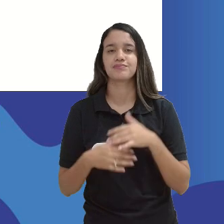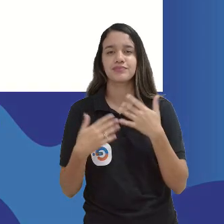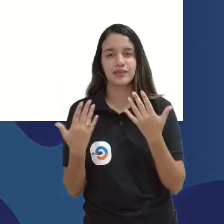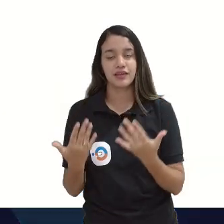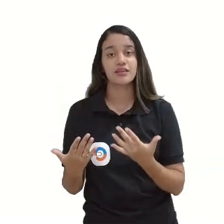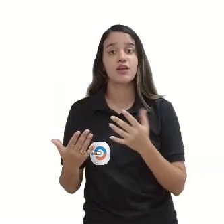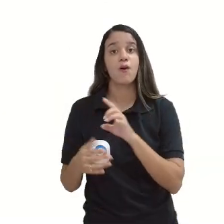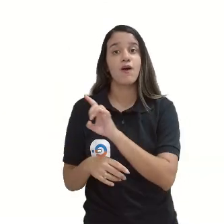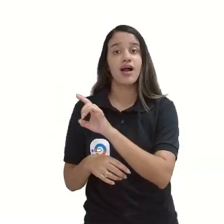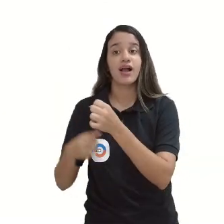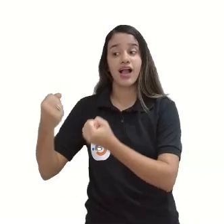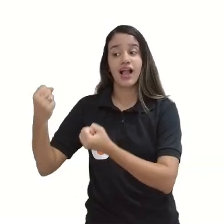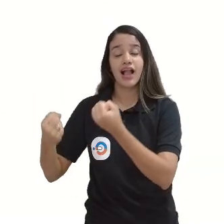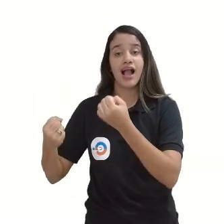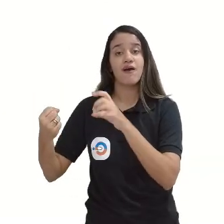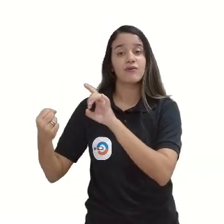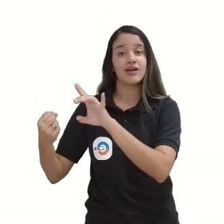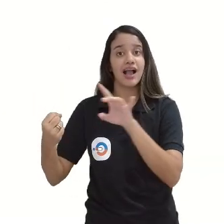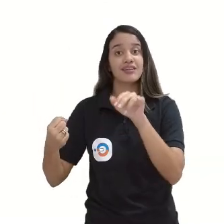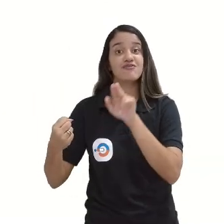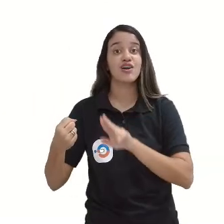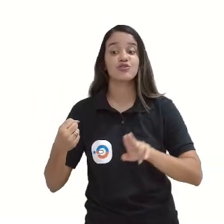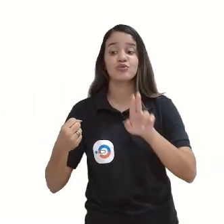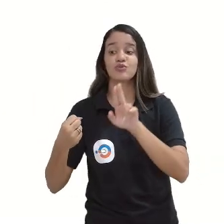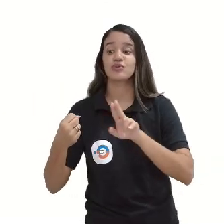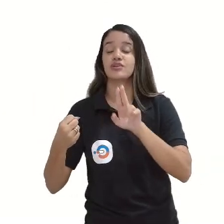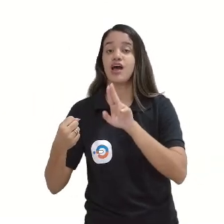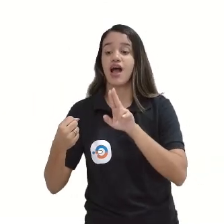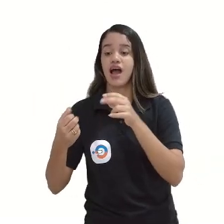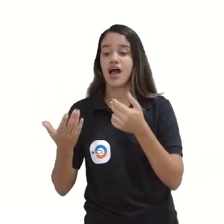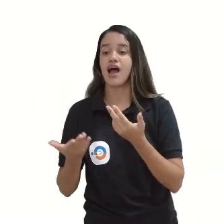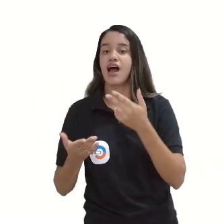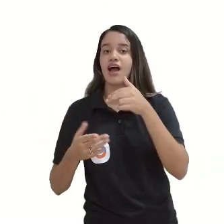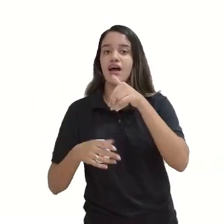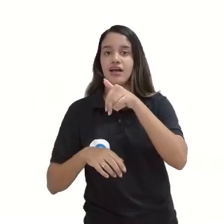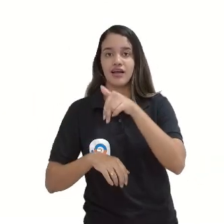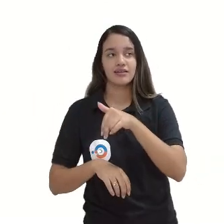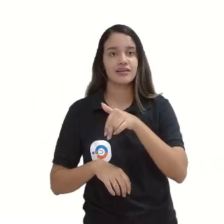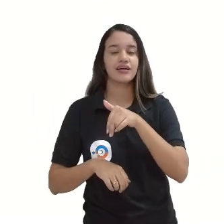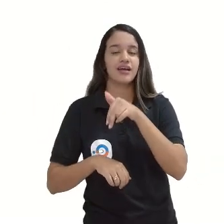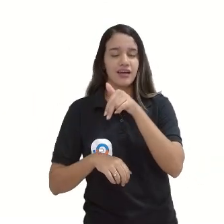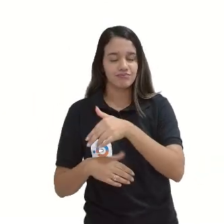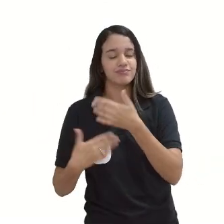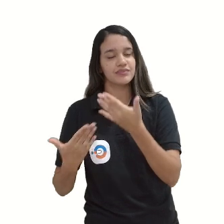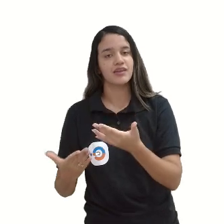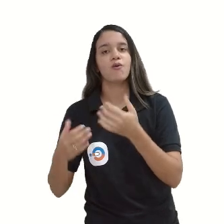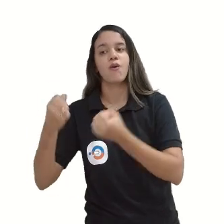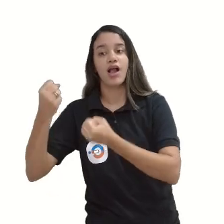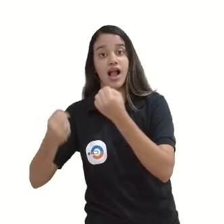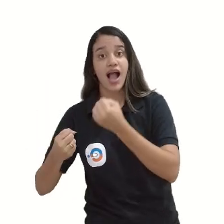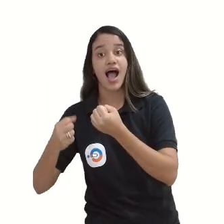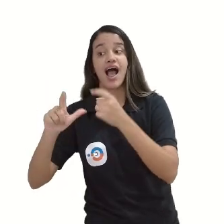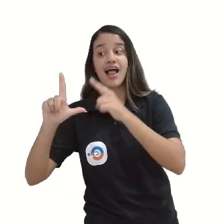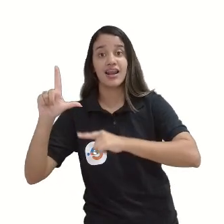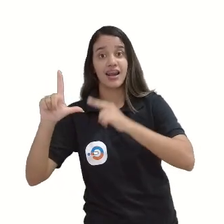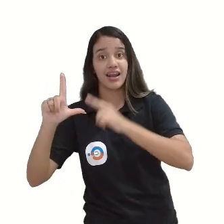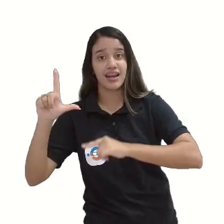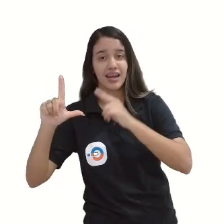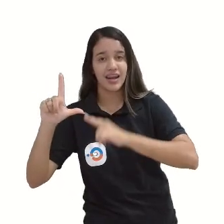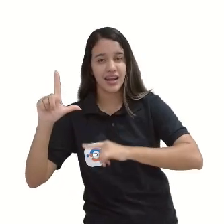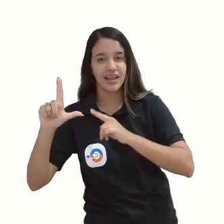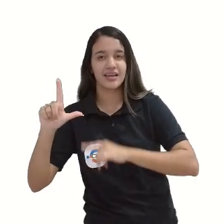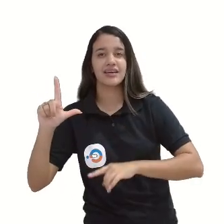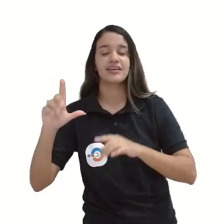cada carro, a gente vai usar a letra M. Para cada moto, para cada carro, a letra C. Para cada moto,